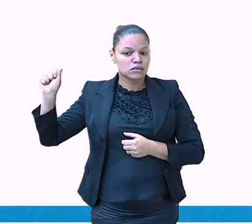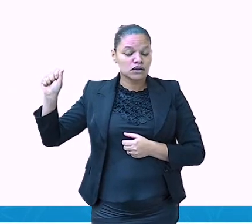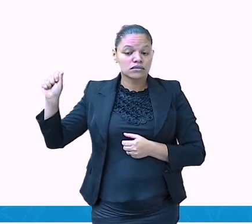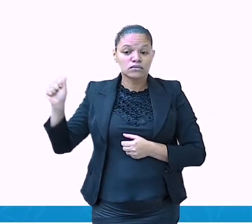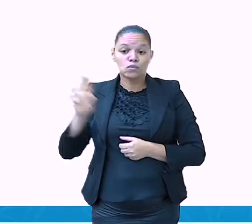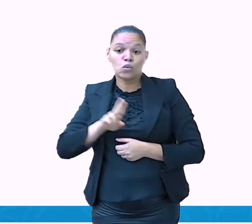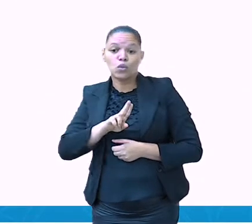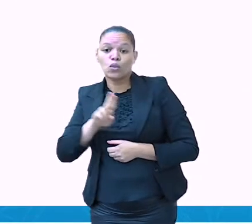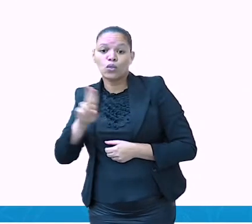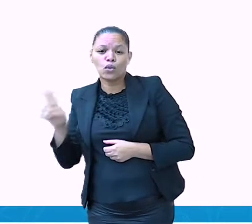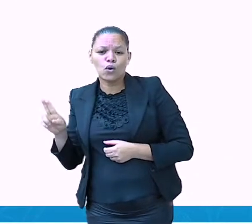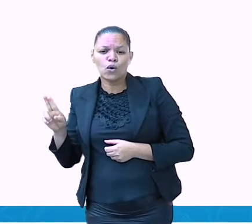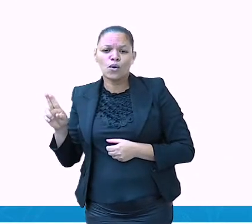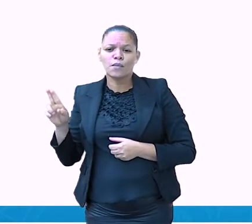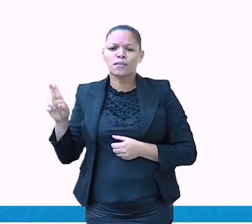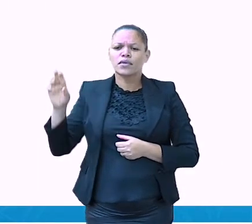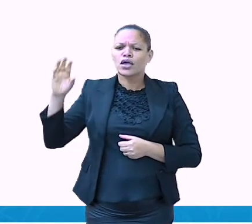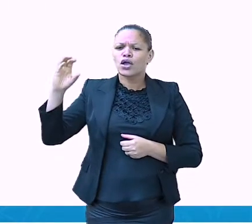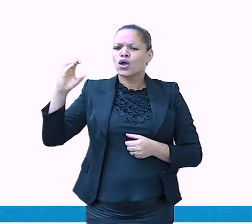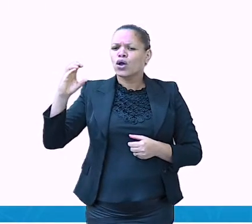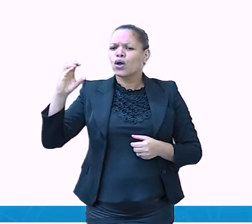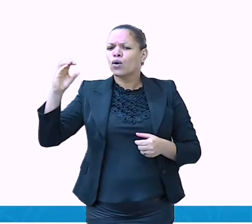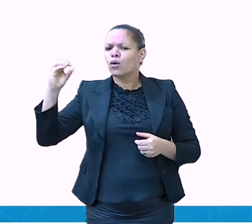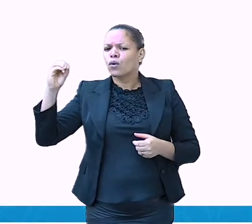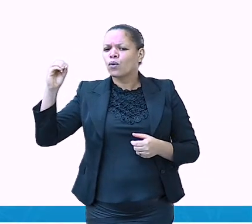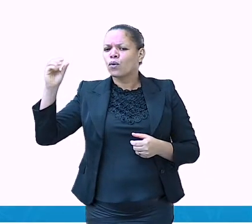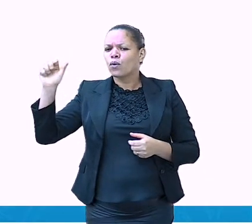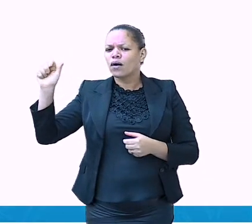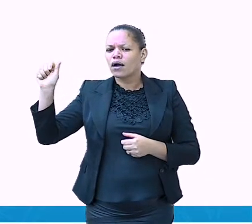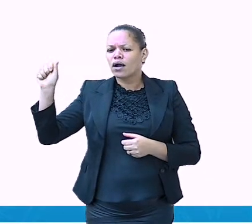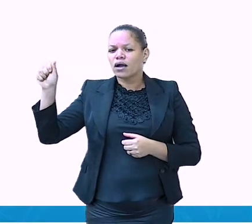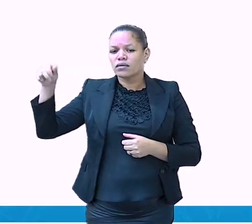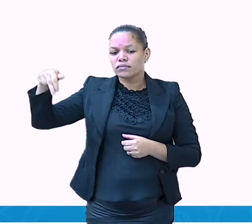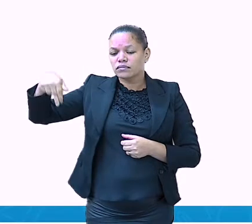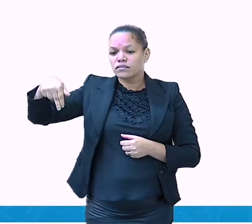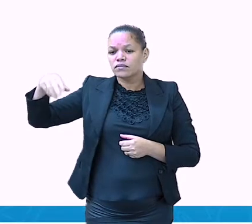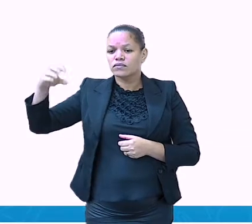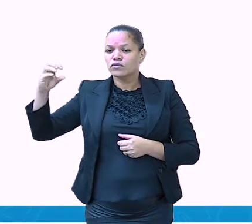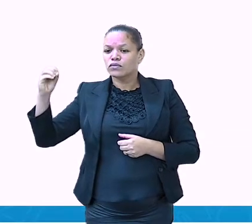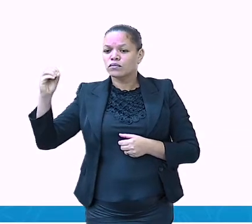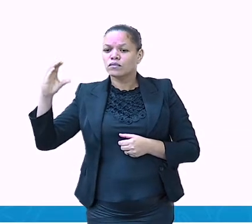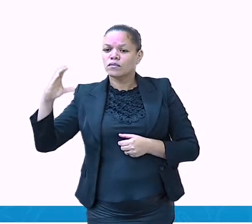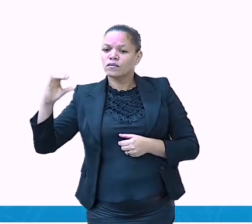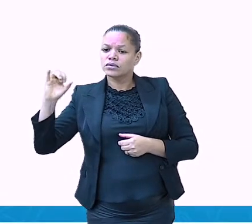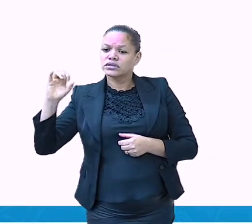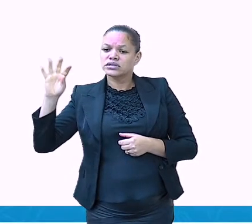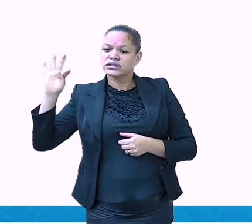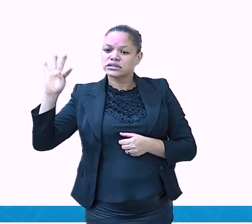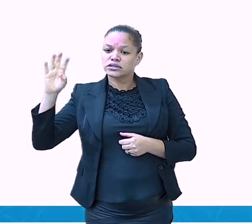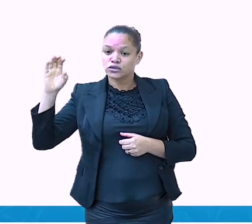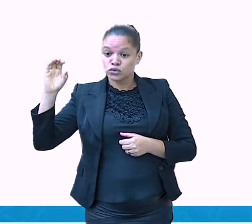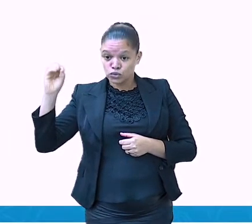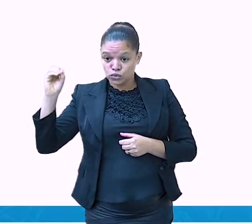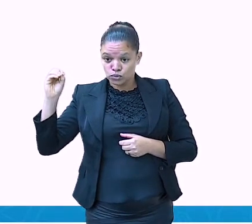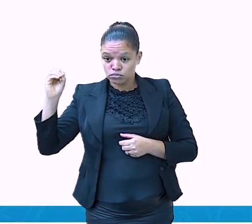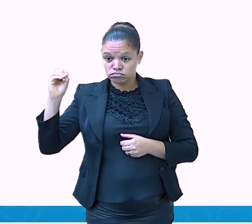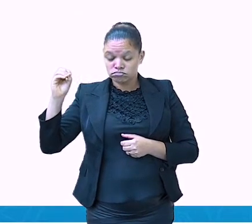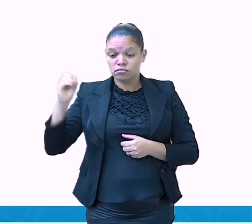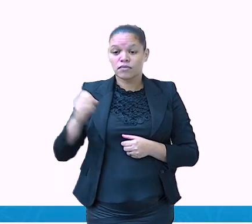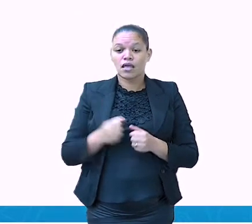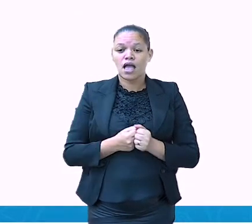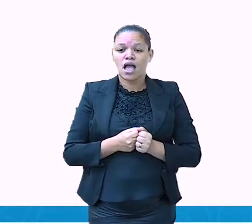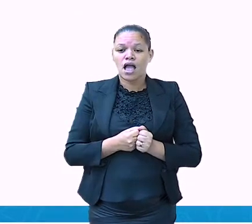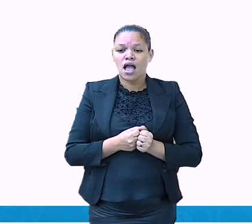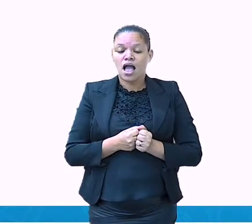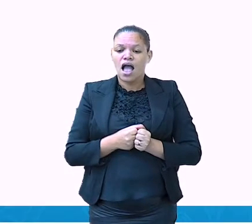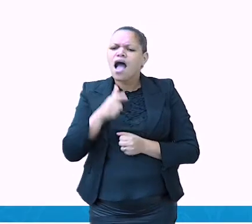que ele é uma espécie de funil, com que faz que a água ela vire ali e